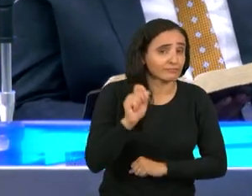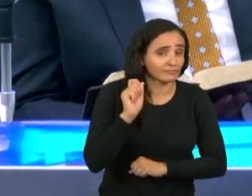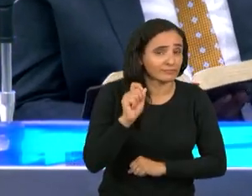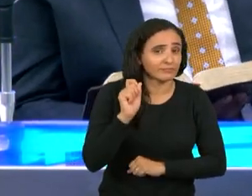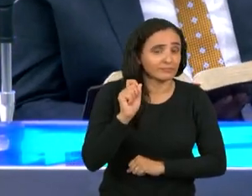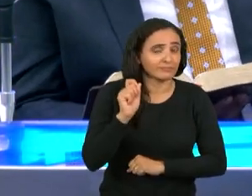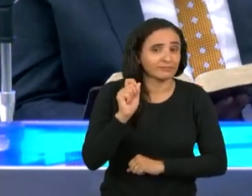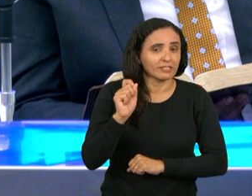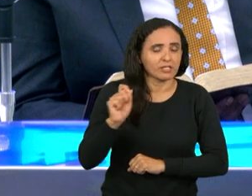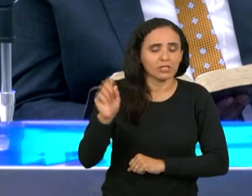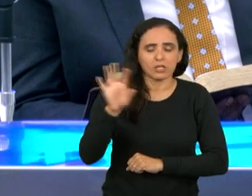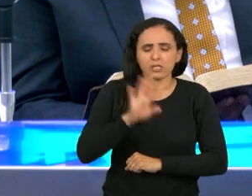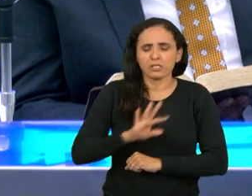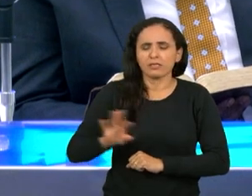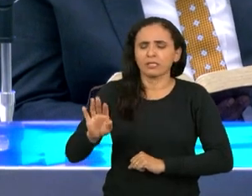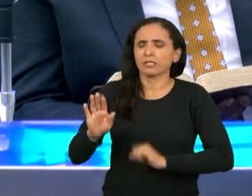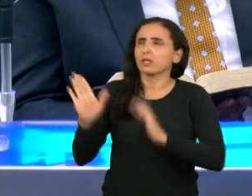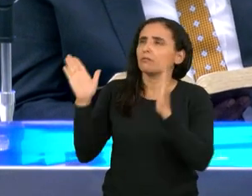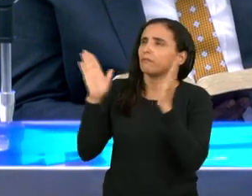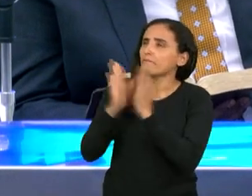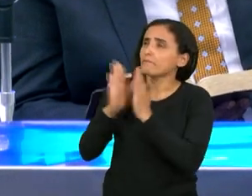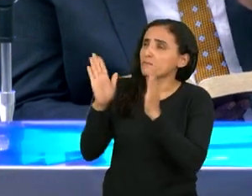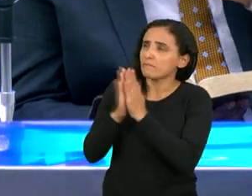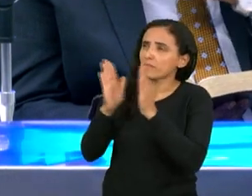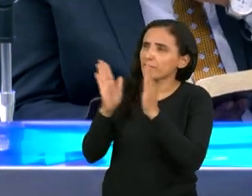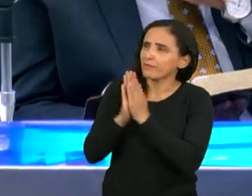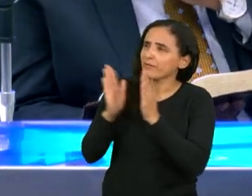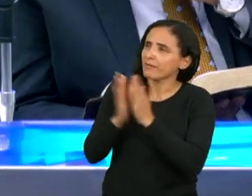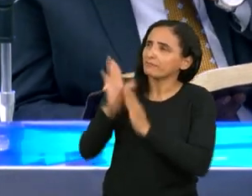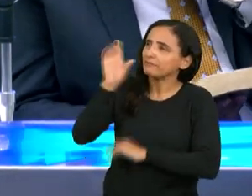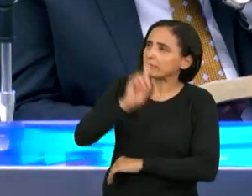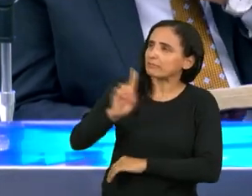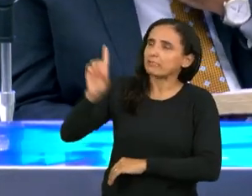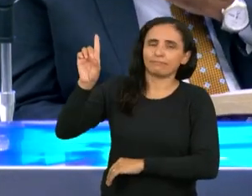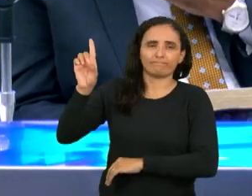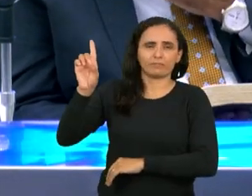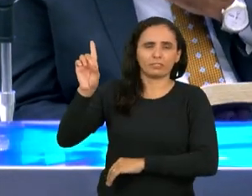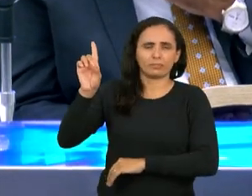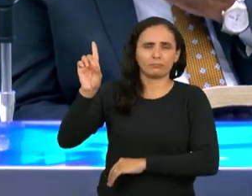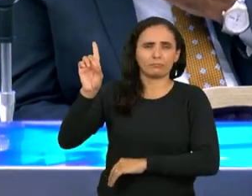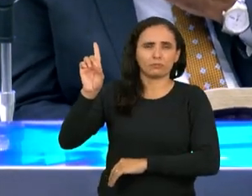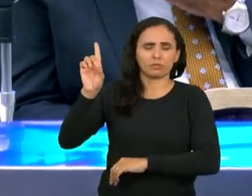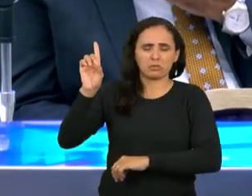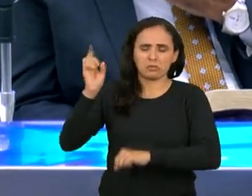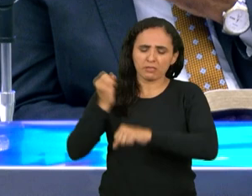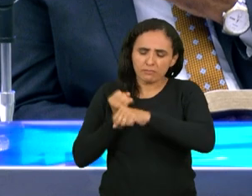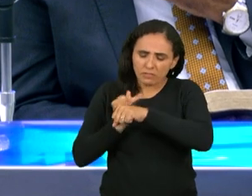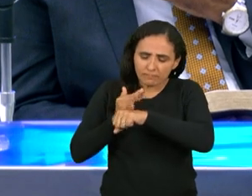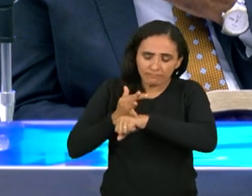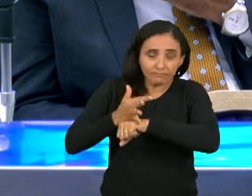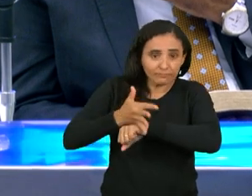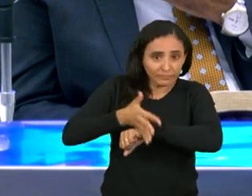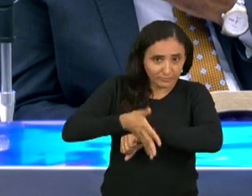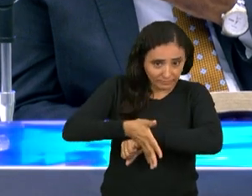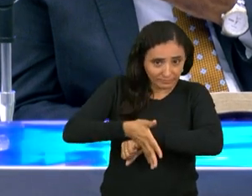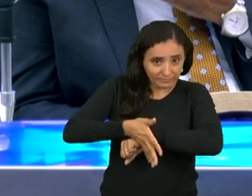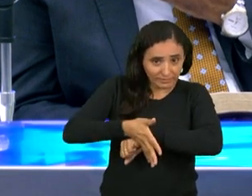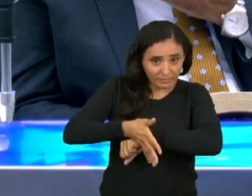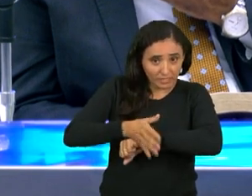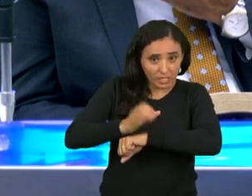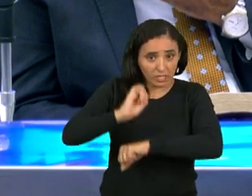e os santificava e se levantava de madrugada